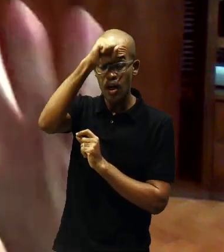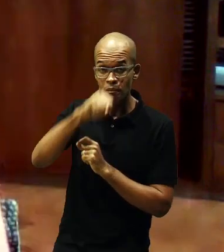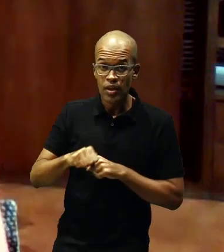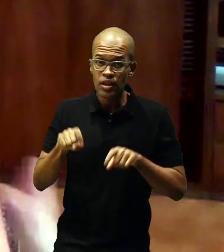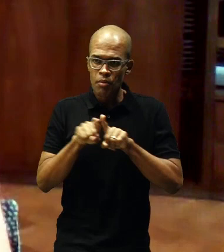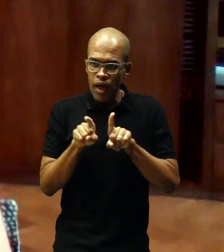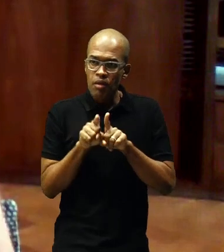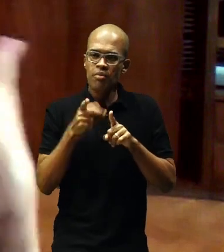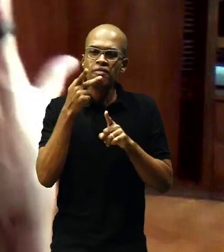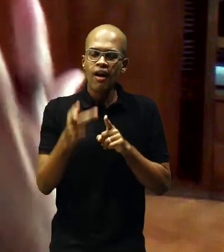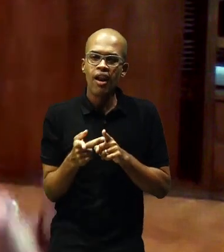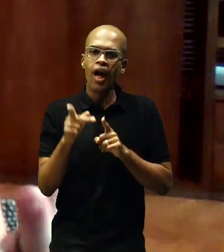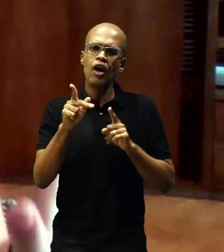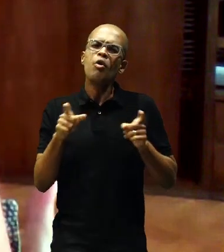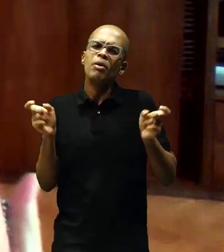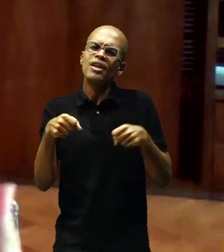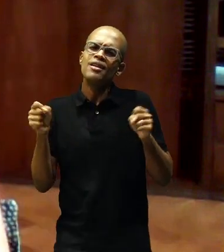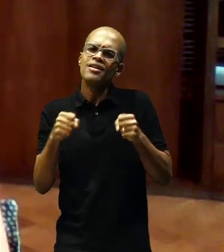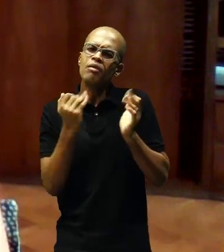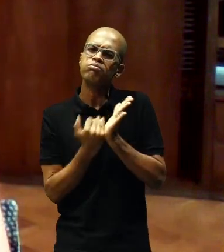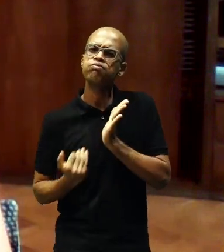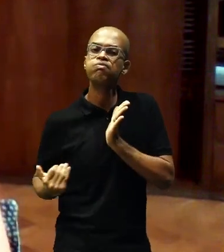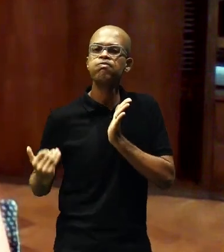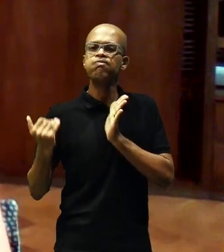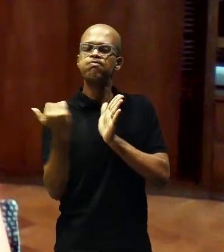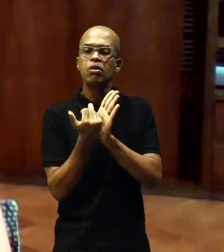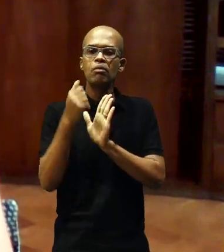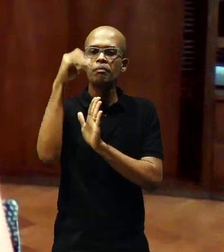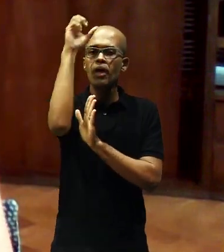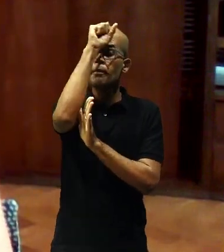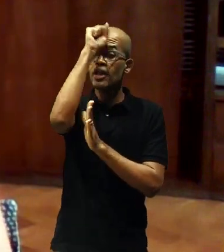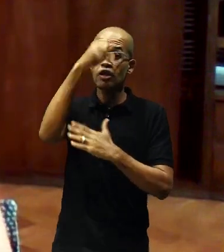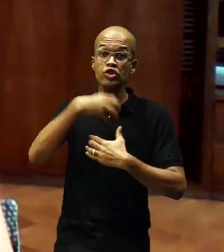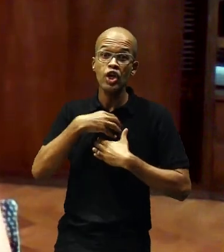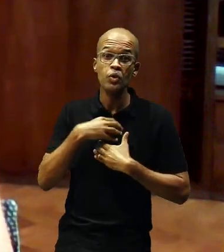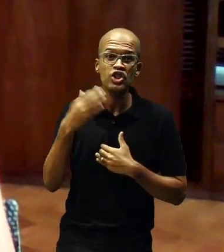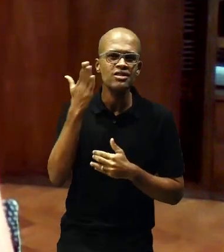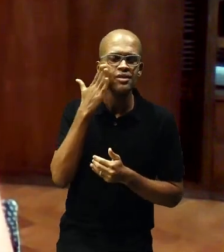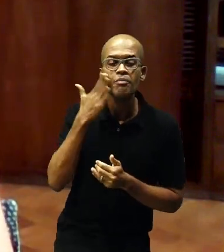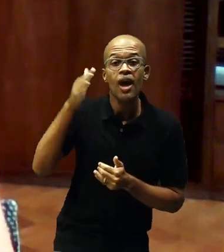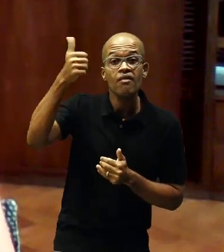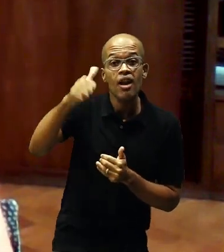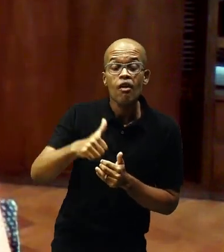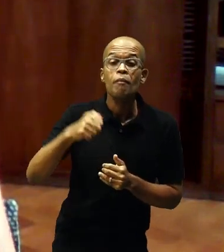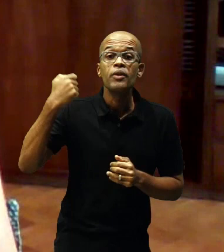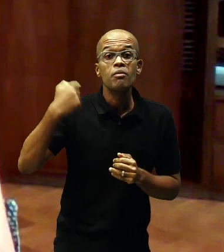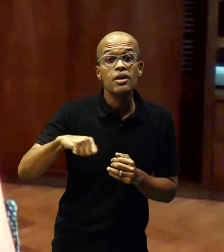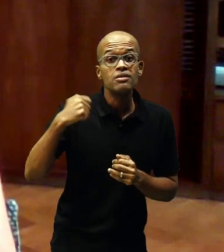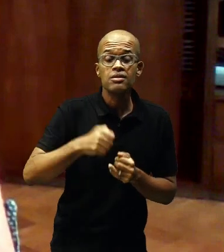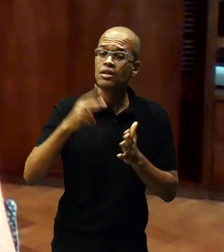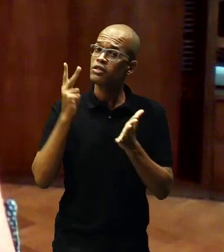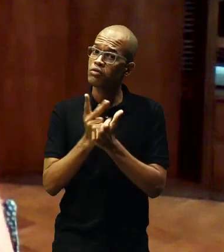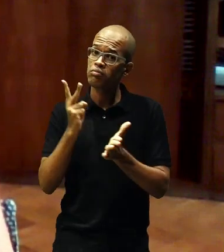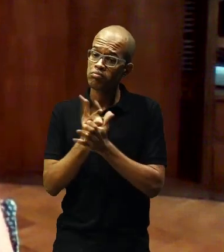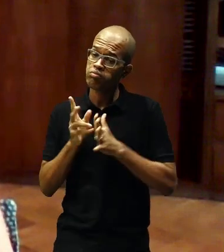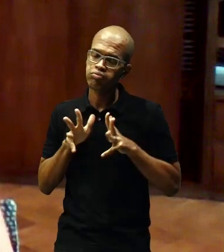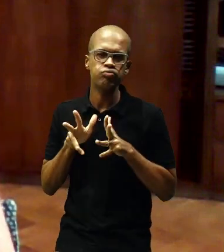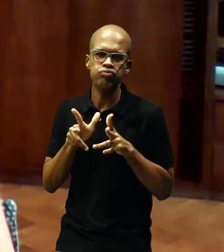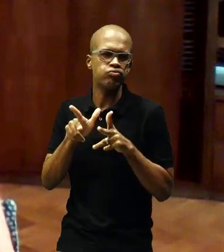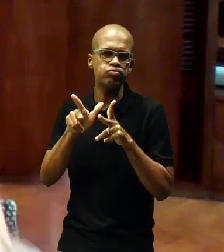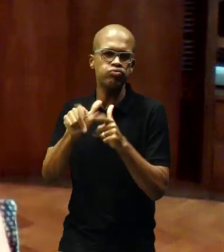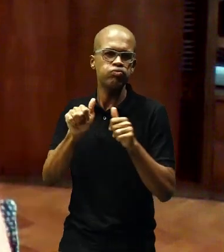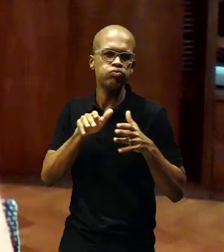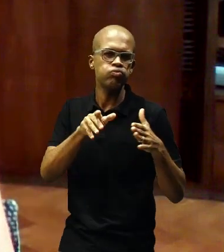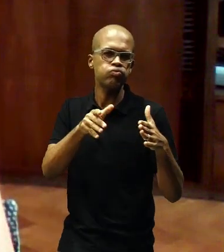para maximizar ou potencializar essa aprendizagem, a gente entende que a avaliação precisa servir a todas e todos os